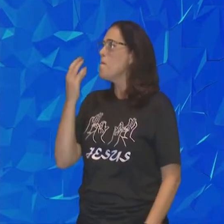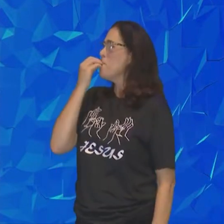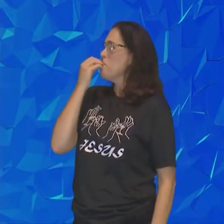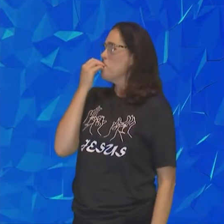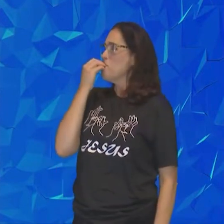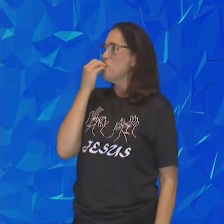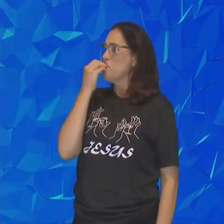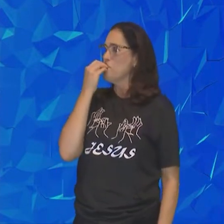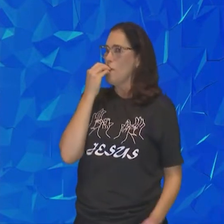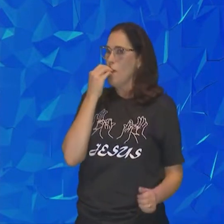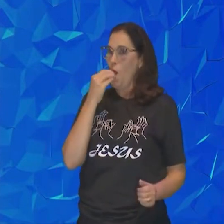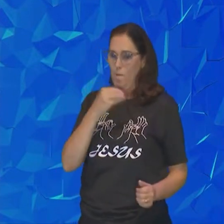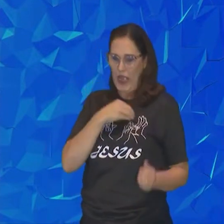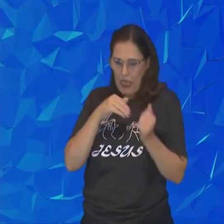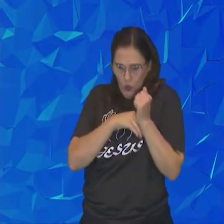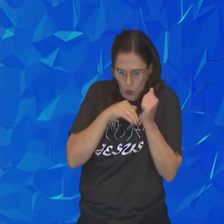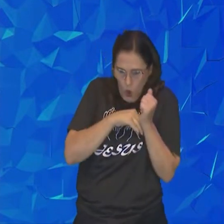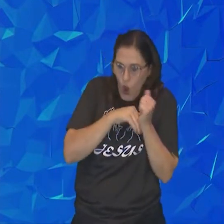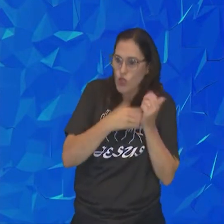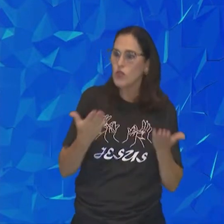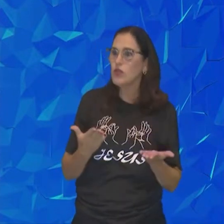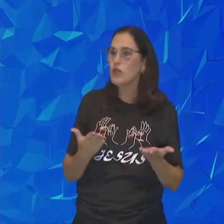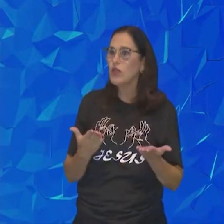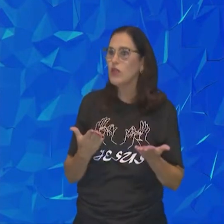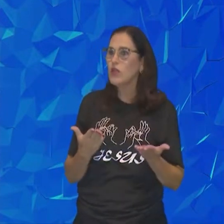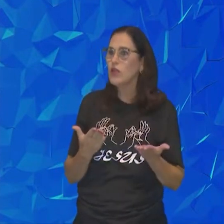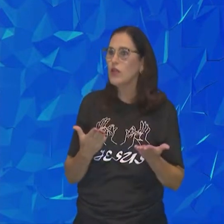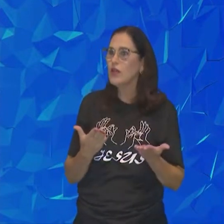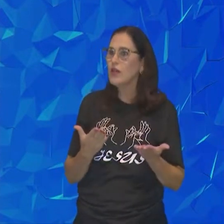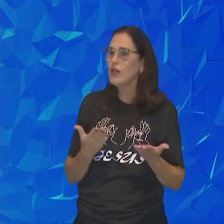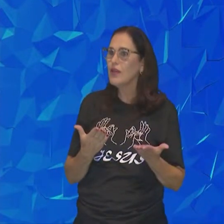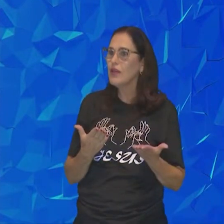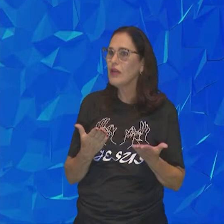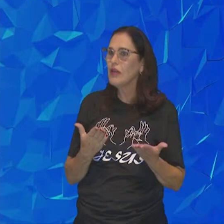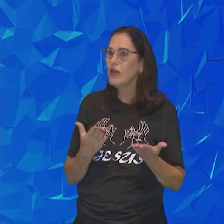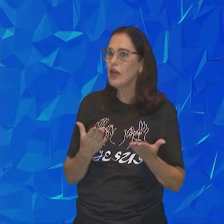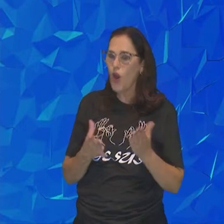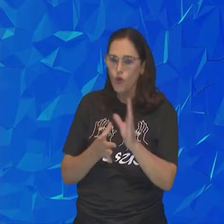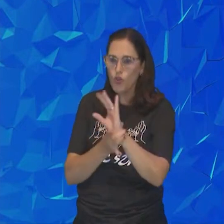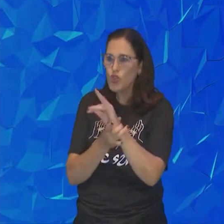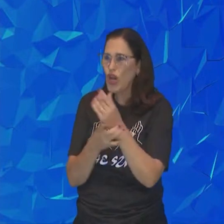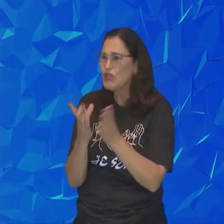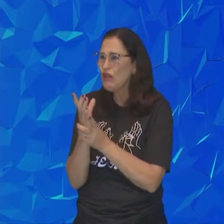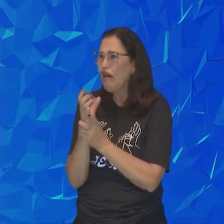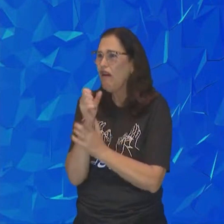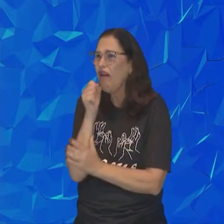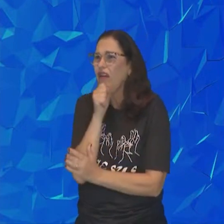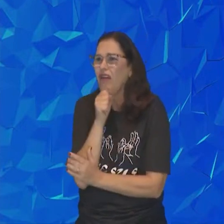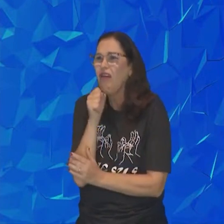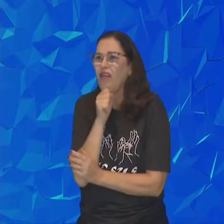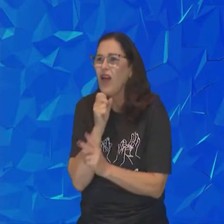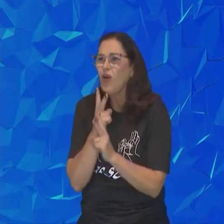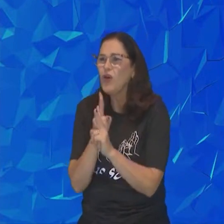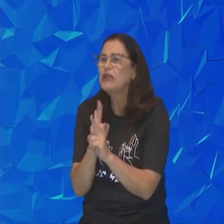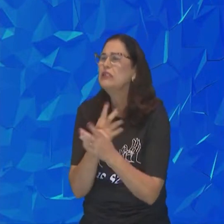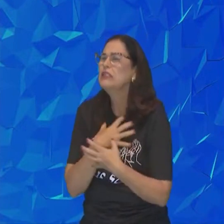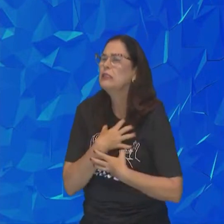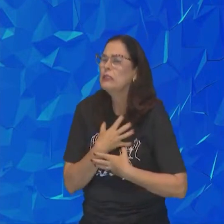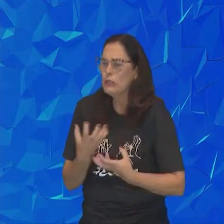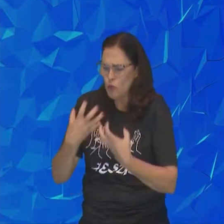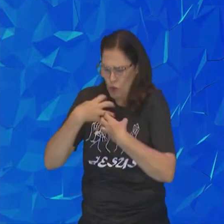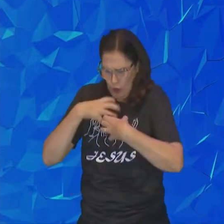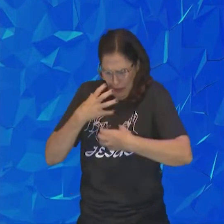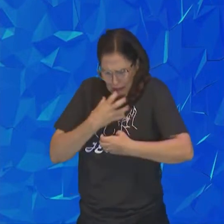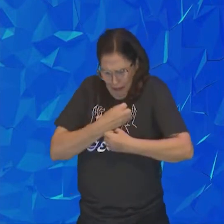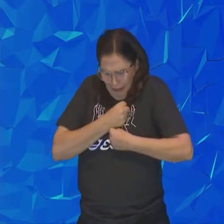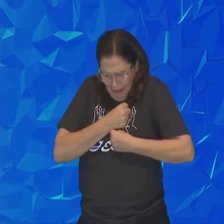nós calamos os nossos pecados, queridos, diz: envelhecer os meus ossos pelos meus constantes gemidos, todo